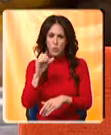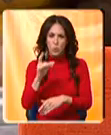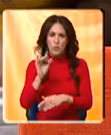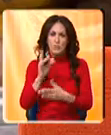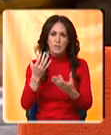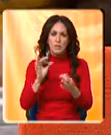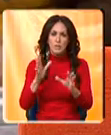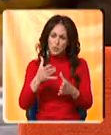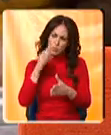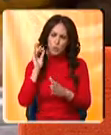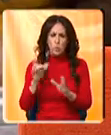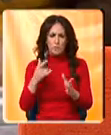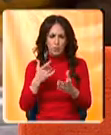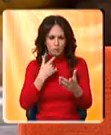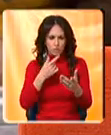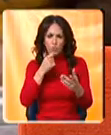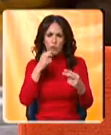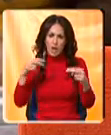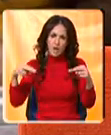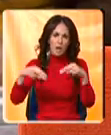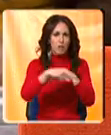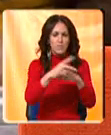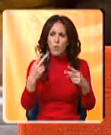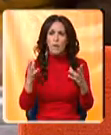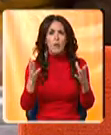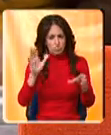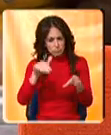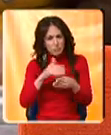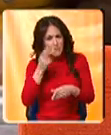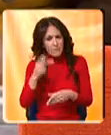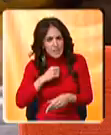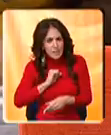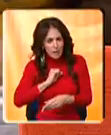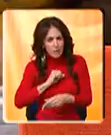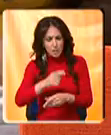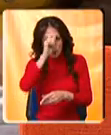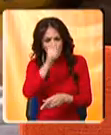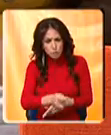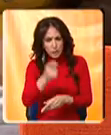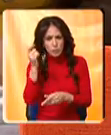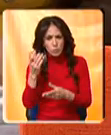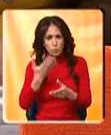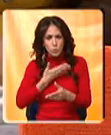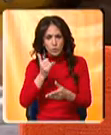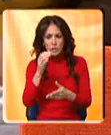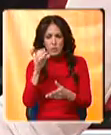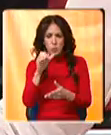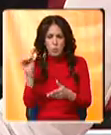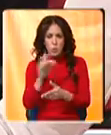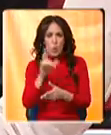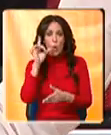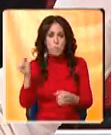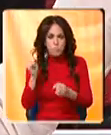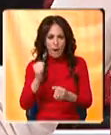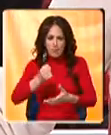vou passar por ele na rua, não vou ir à beira dele e cumprimentá-lo, não, porque ele fez parte da minha vida e respeito muito isso. O seu pai foi o seu